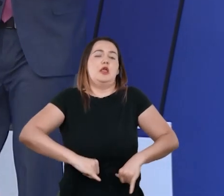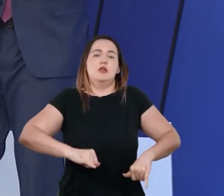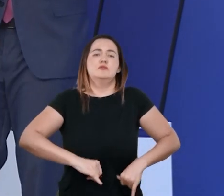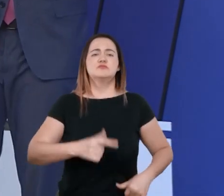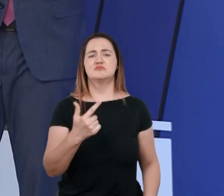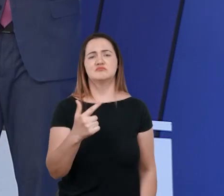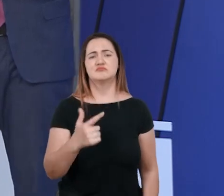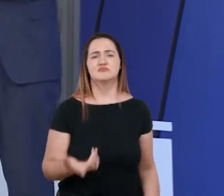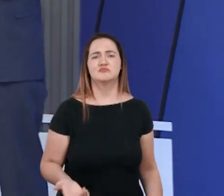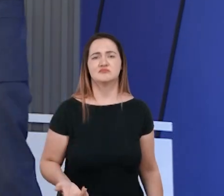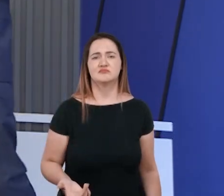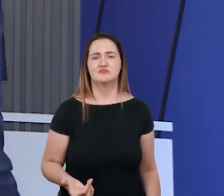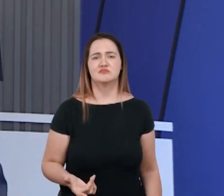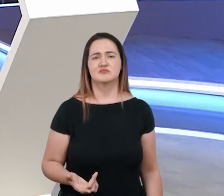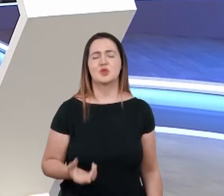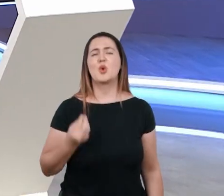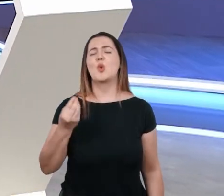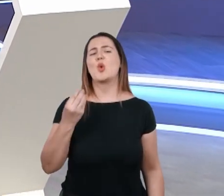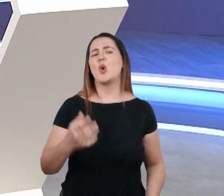todo sempre.